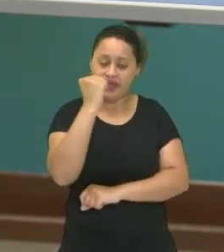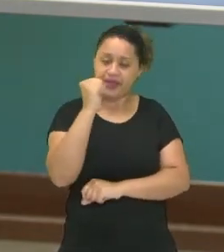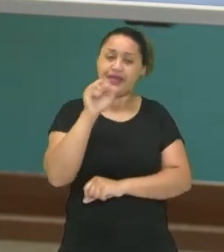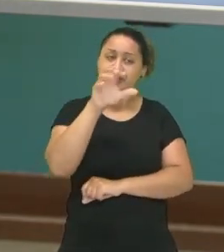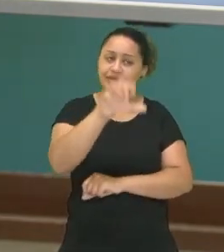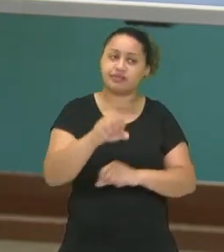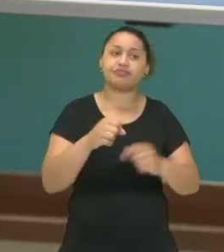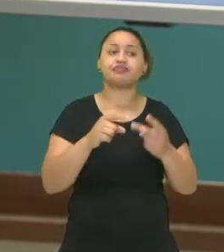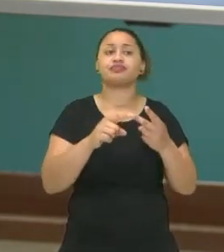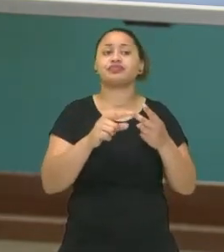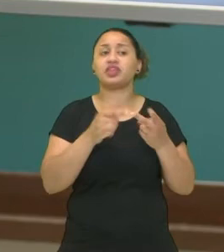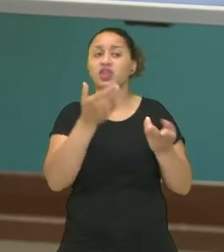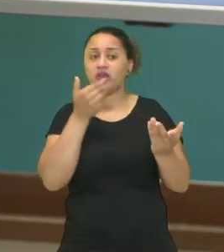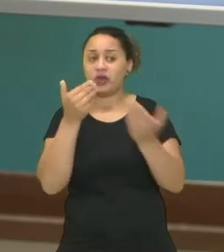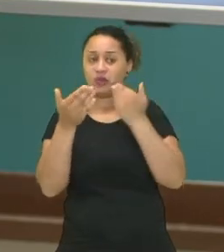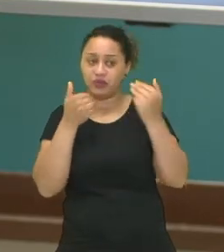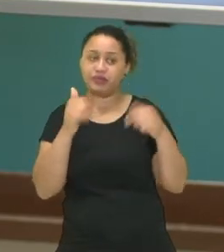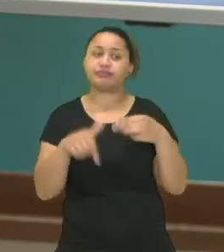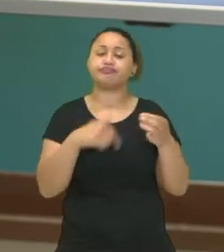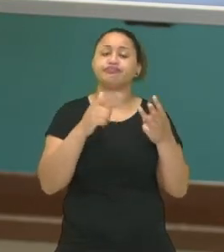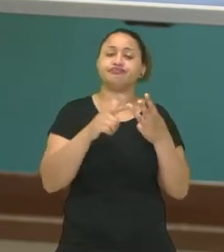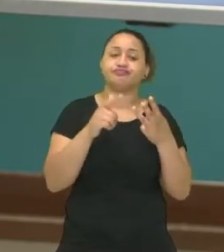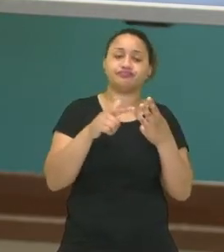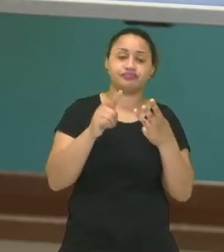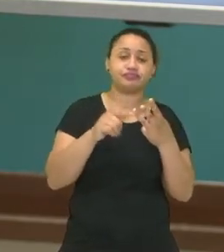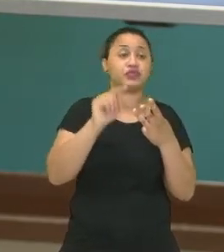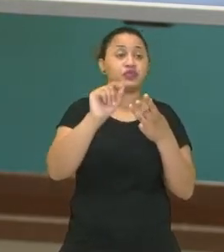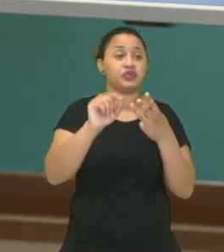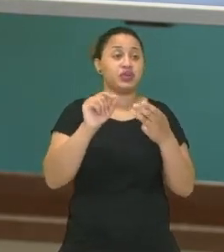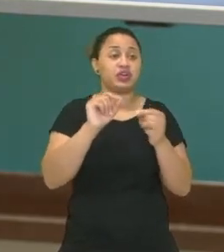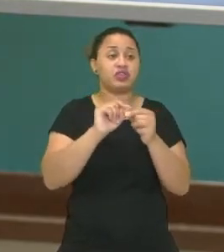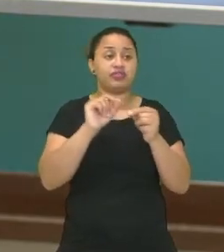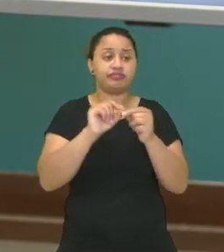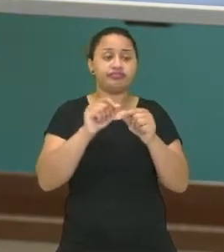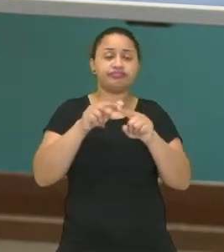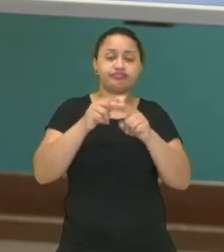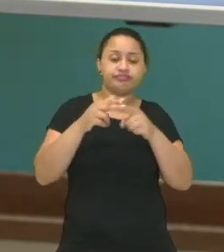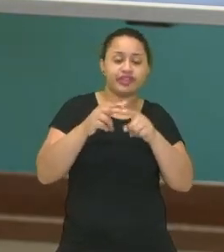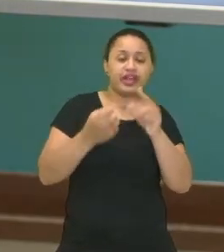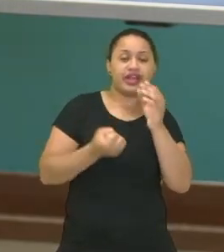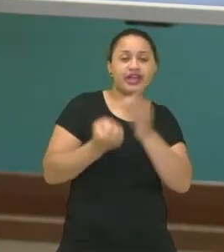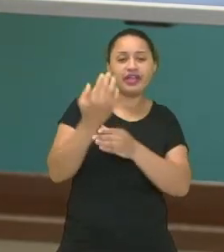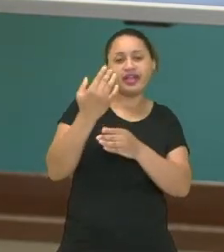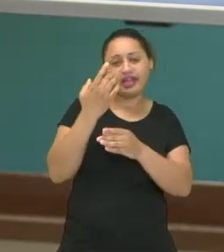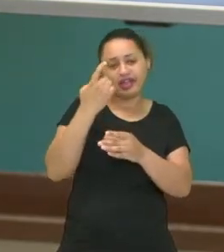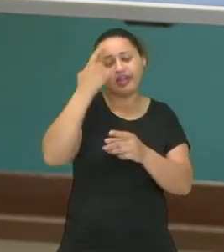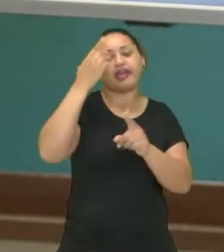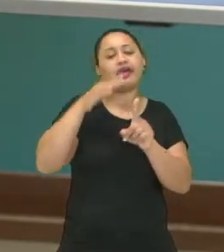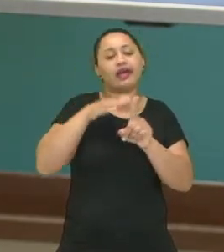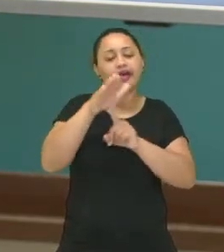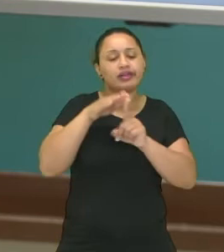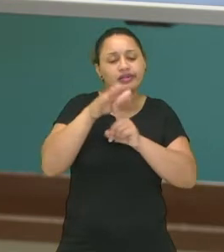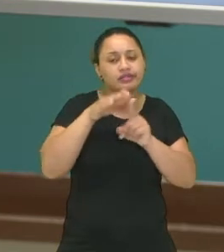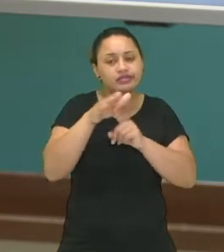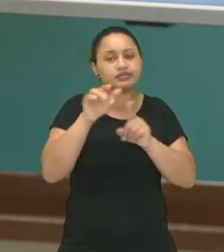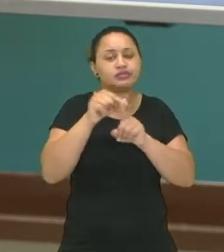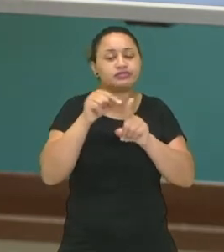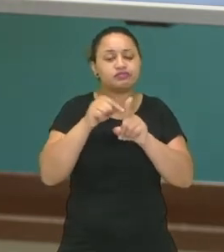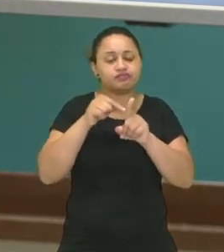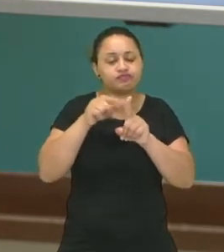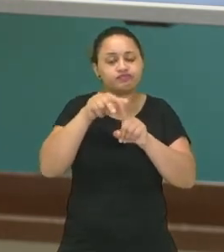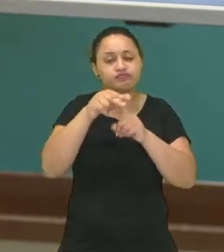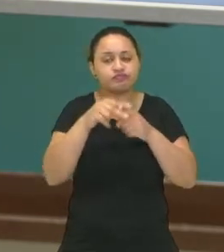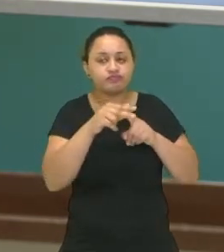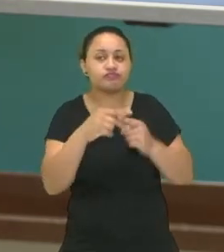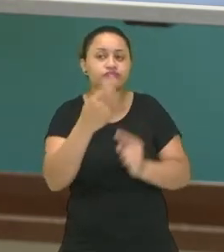né? Eles se alimentavam, eles faziam suas próprias ferramentas e tudo isso era uma forma de eles